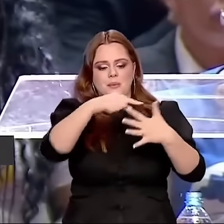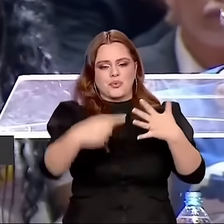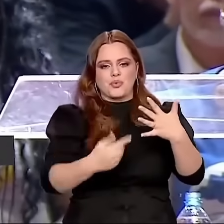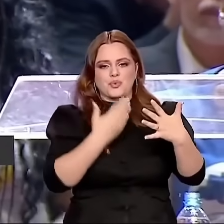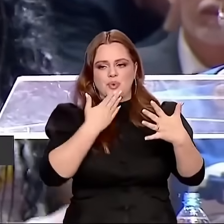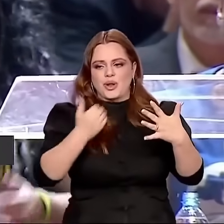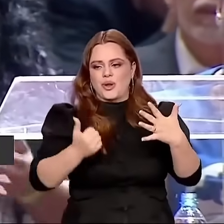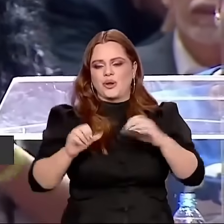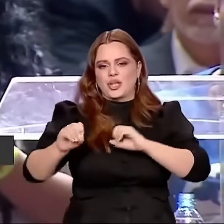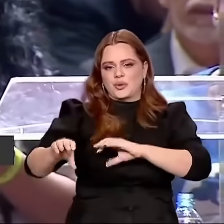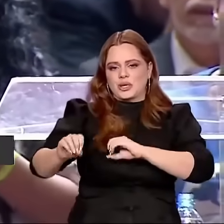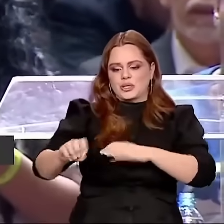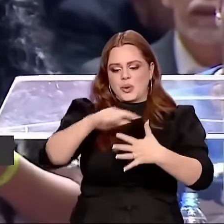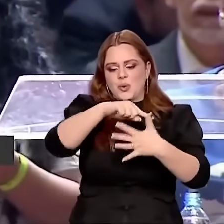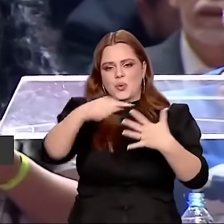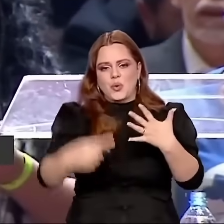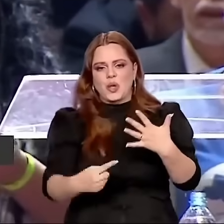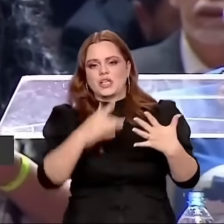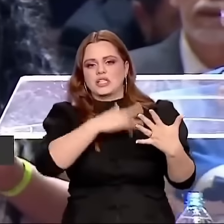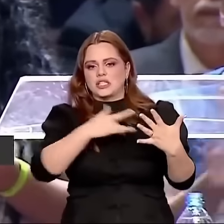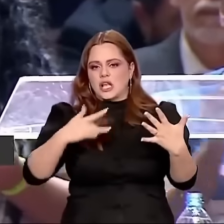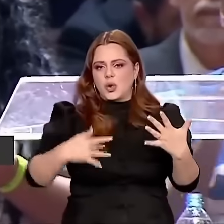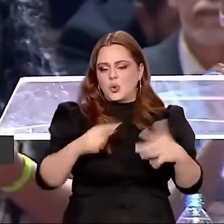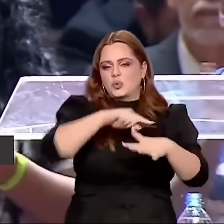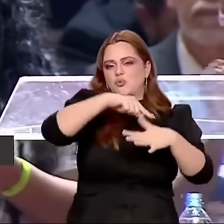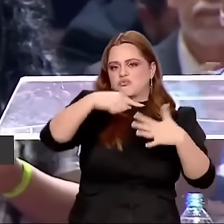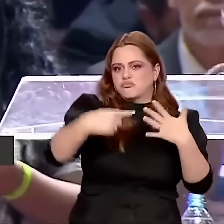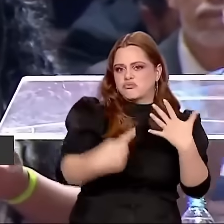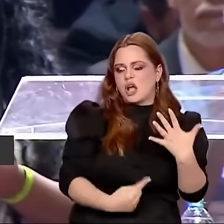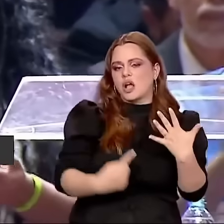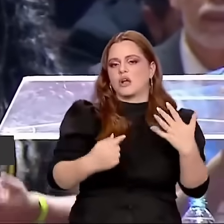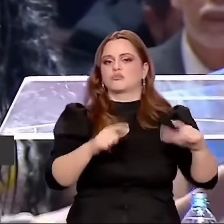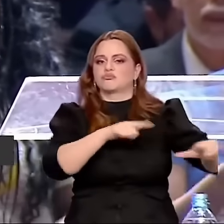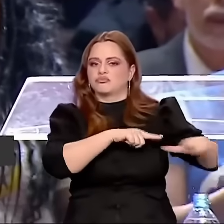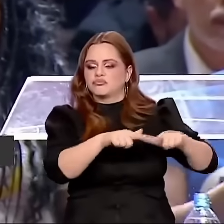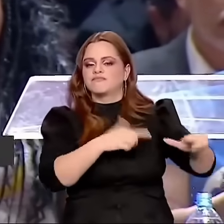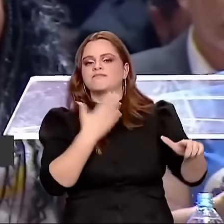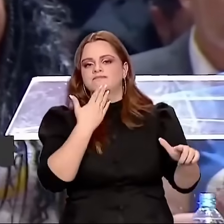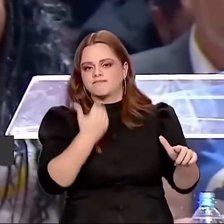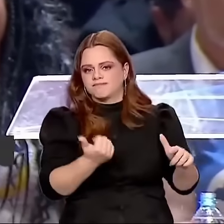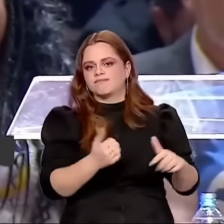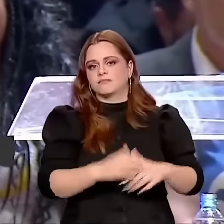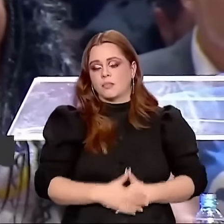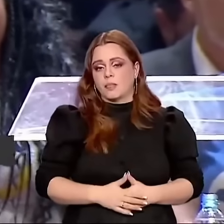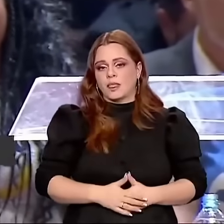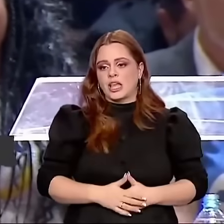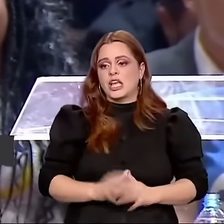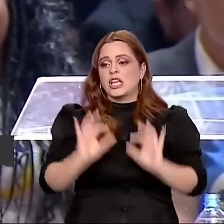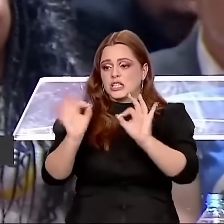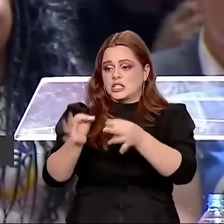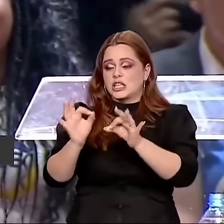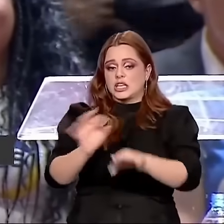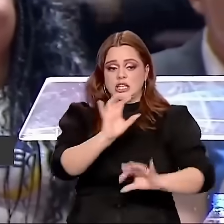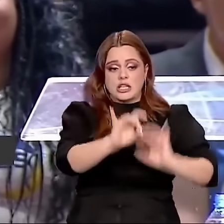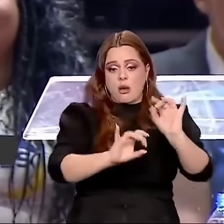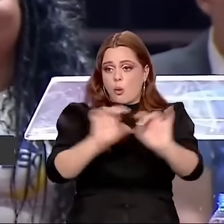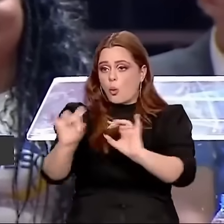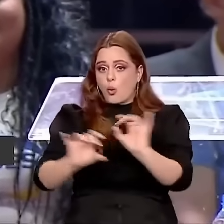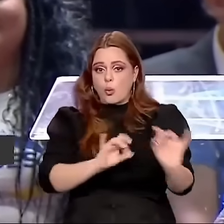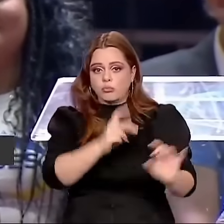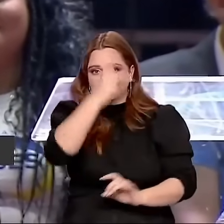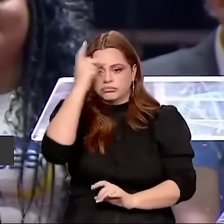educação, pela qualidade da saúde, pela qualidade do emprego. E estejam certos cada um de